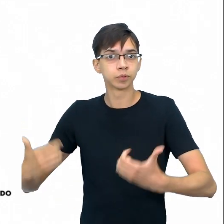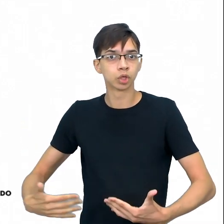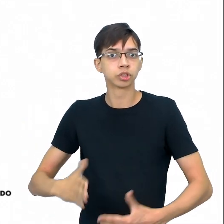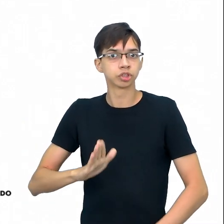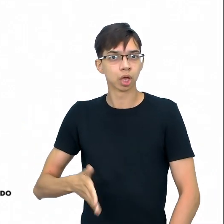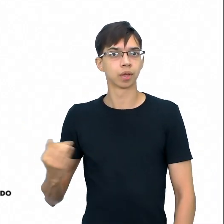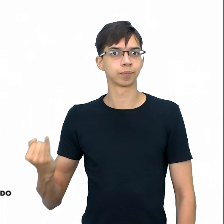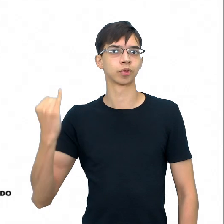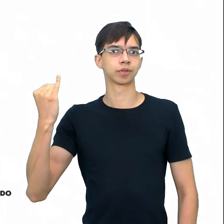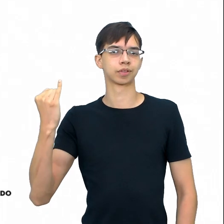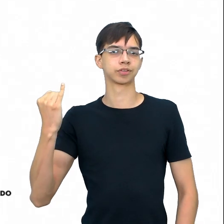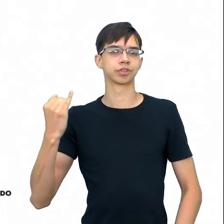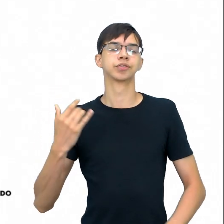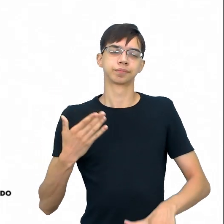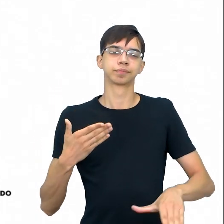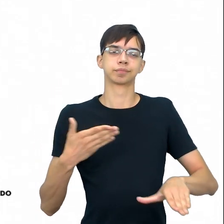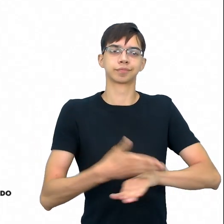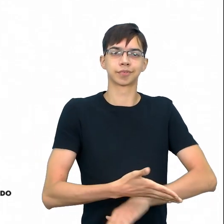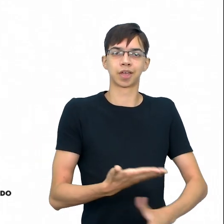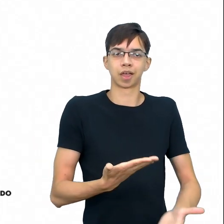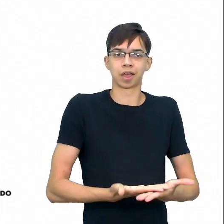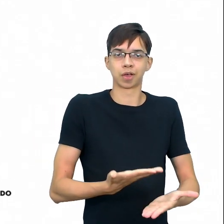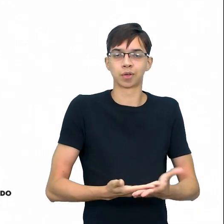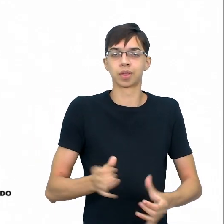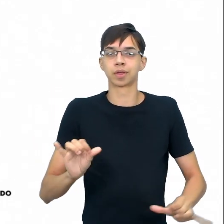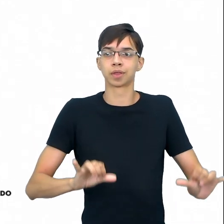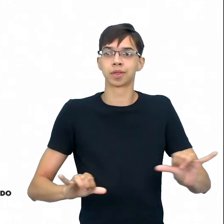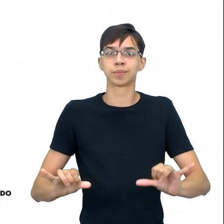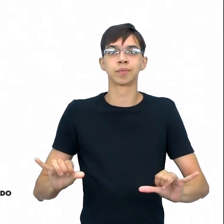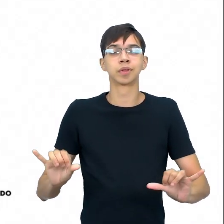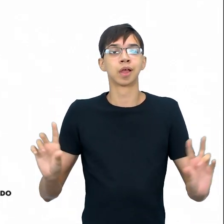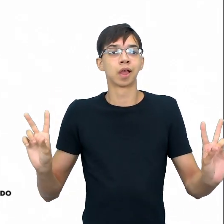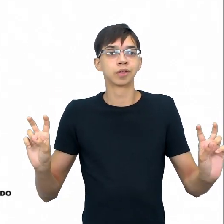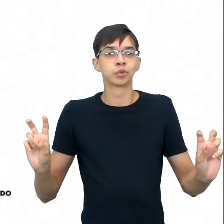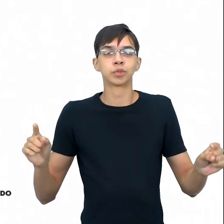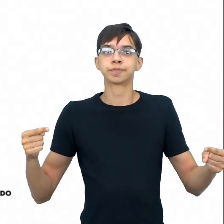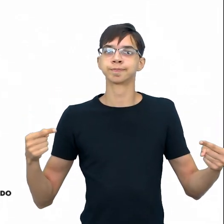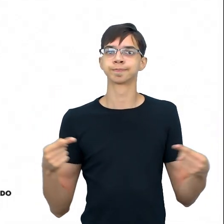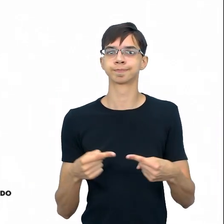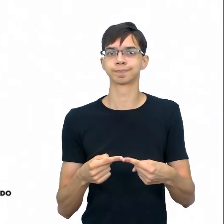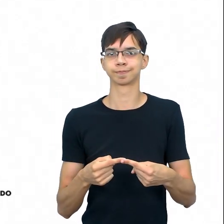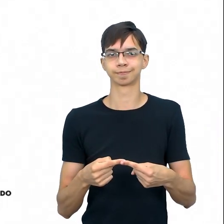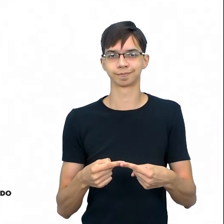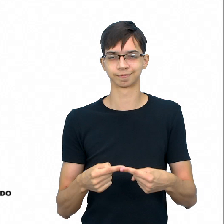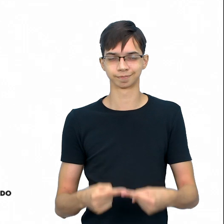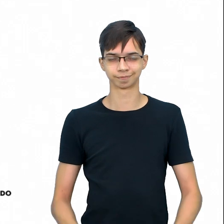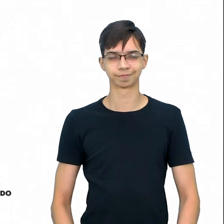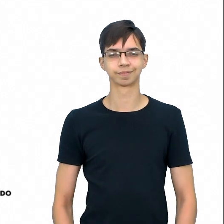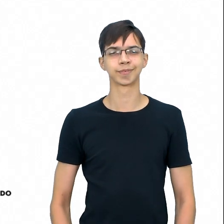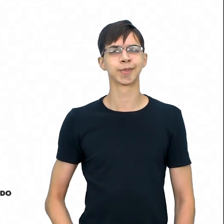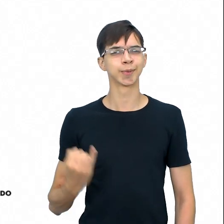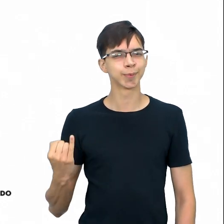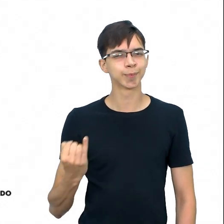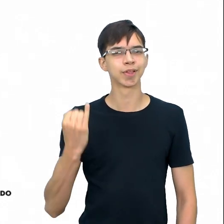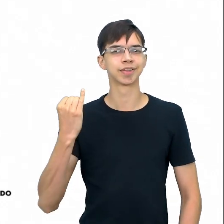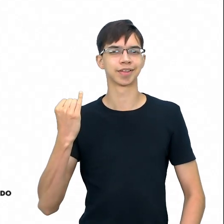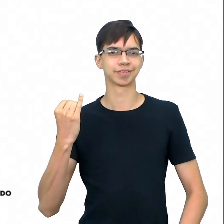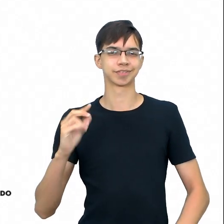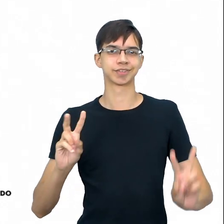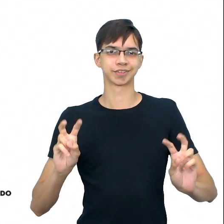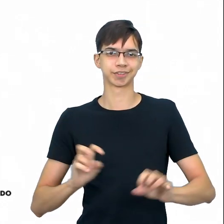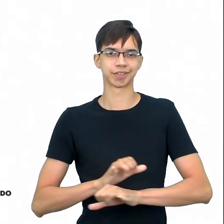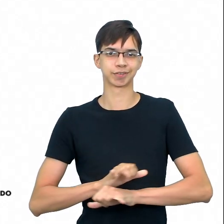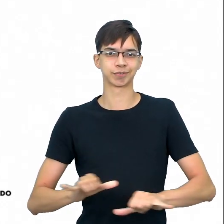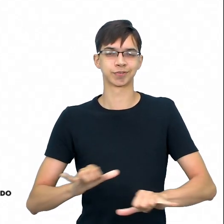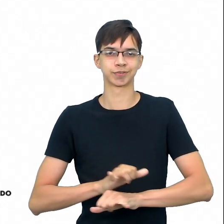importante também, né? Não só como um vilão aí. Então, é interessante que a gente traga esses momentos. Então, para além de